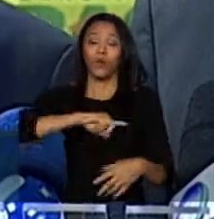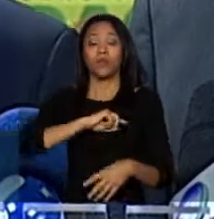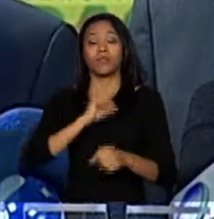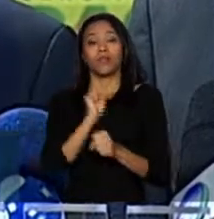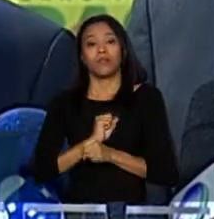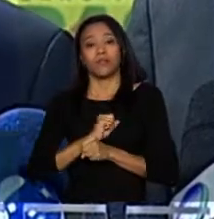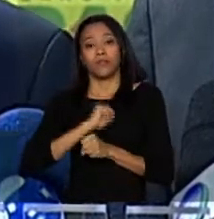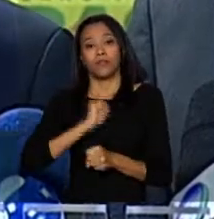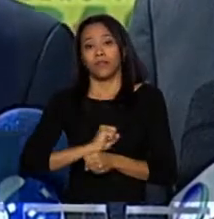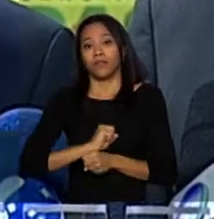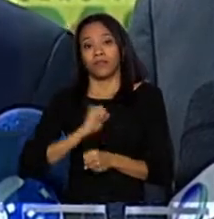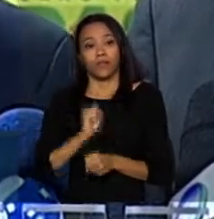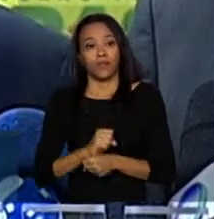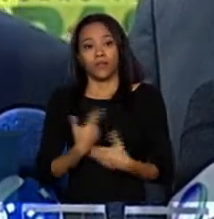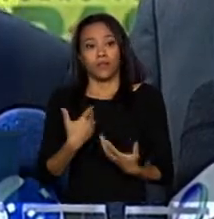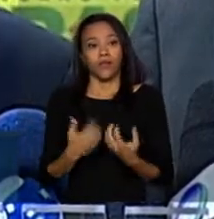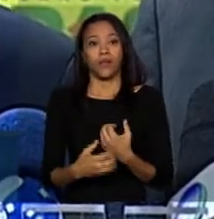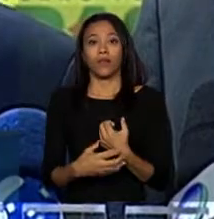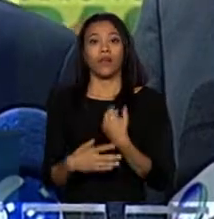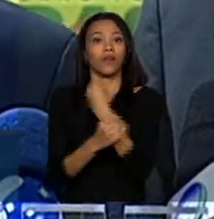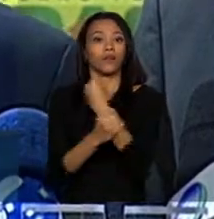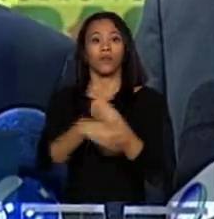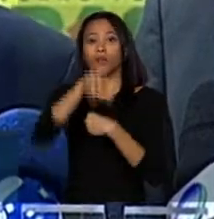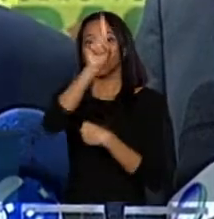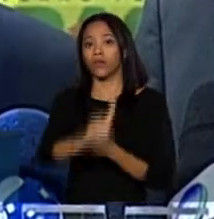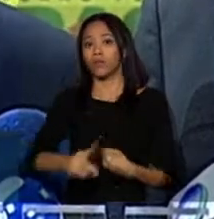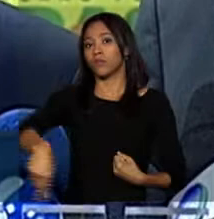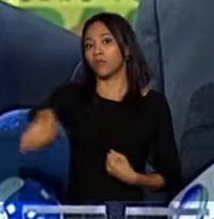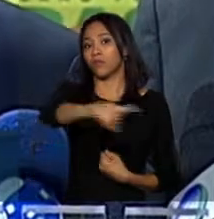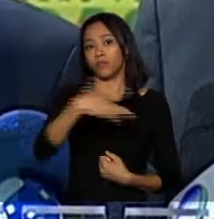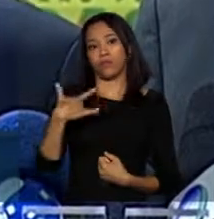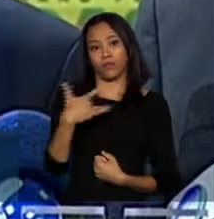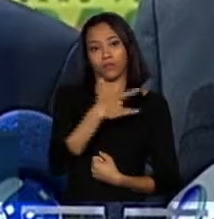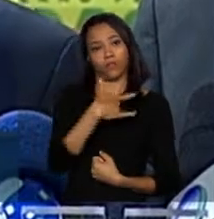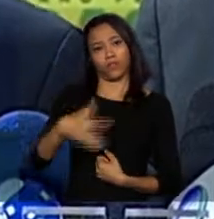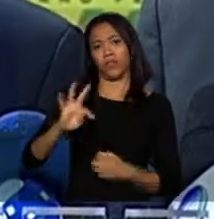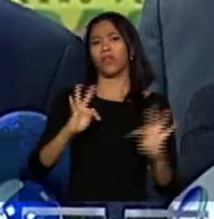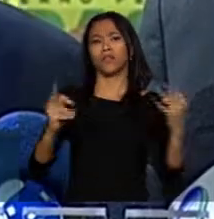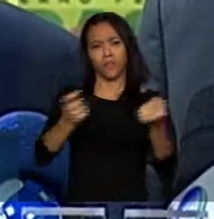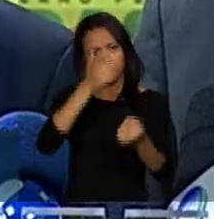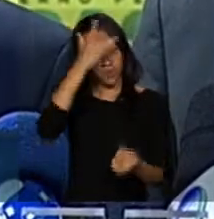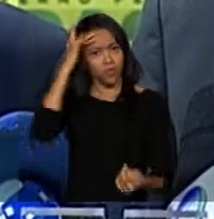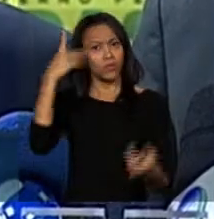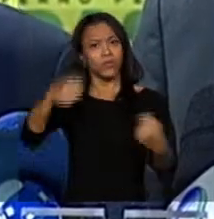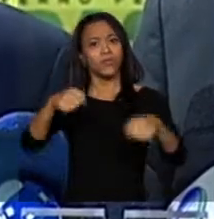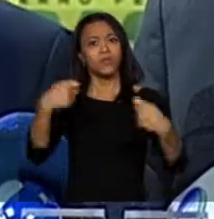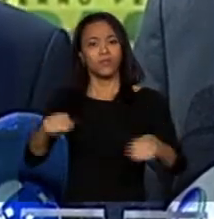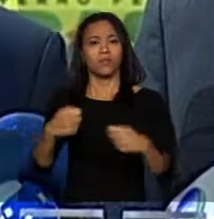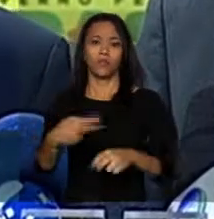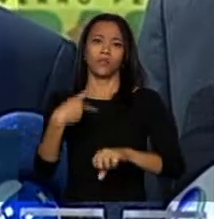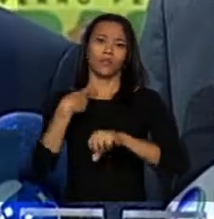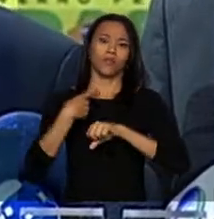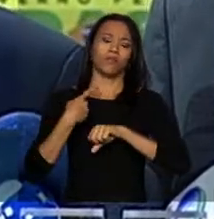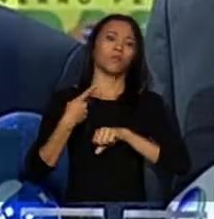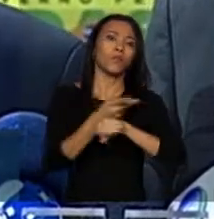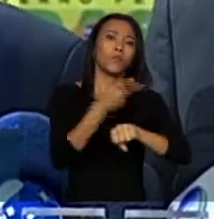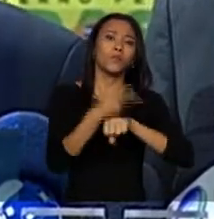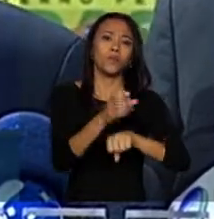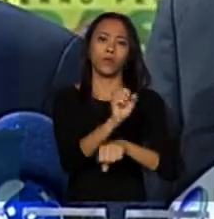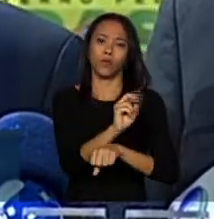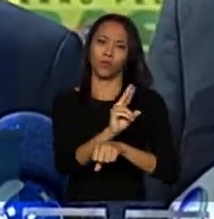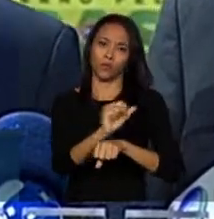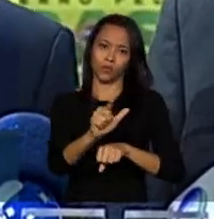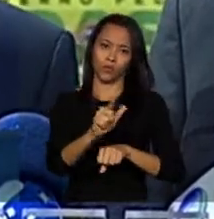cruzados sem garantir o direito do acesso à saúde, da atenção básica aos brasileiros que mais precisam do SUS, que vivem na periferia das